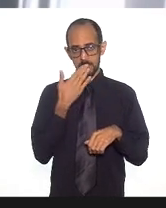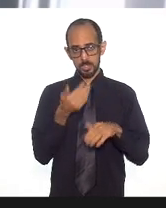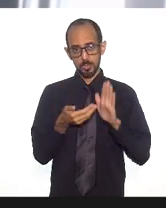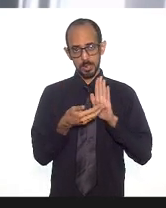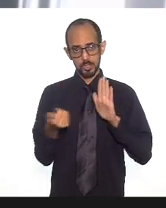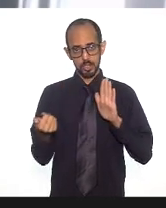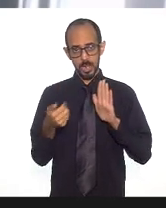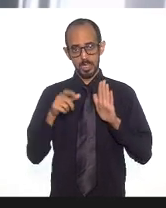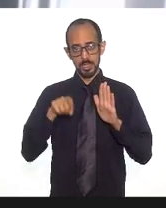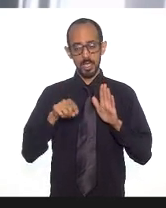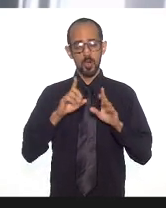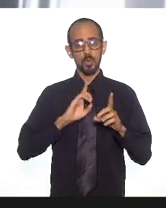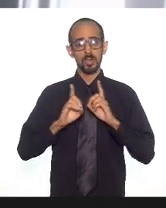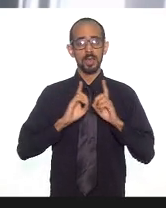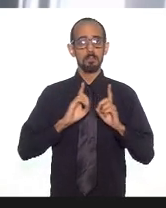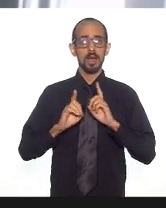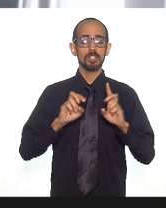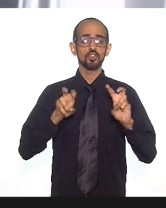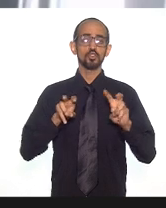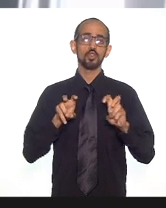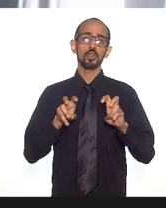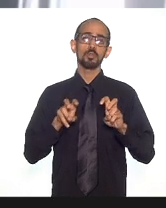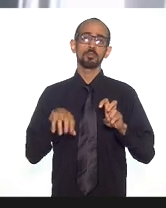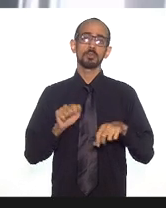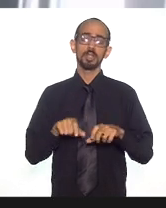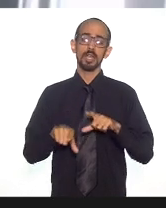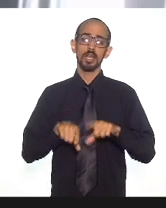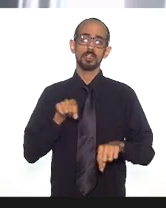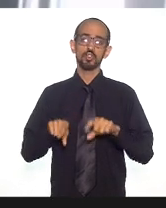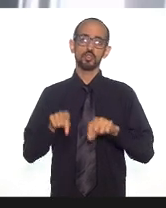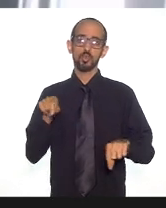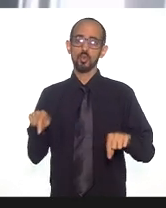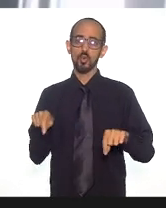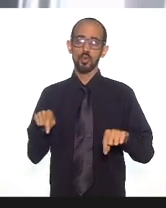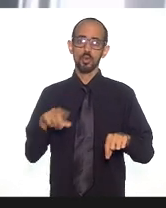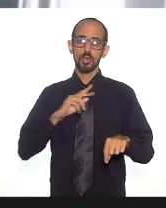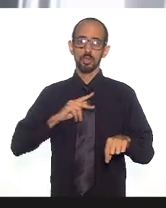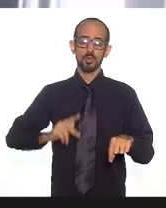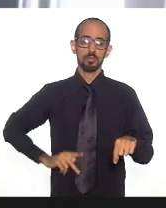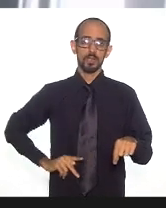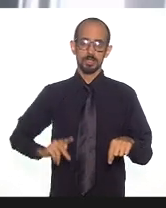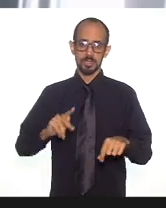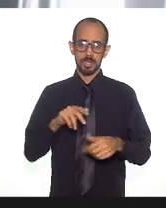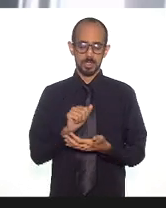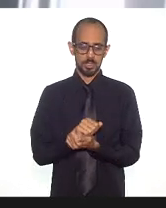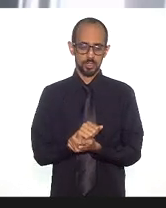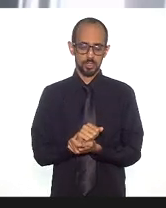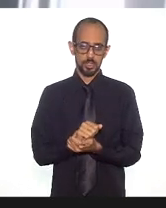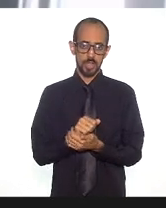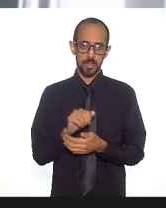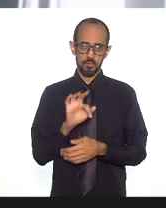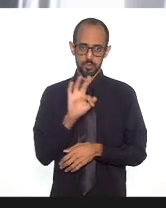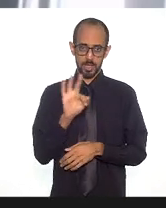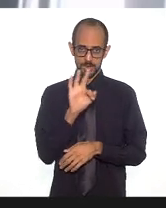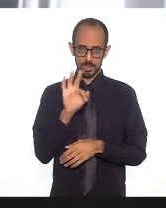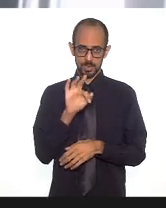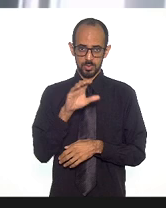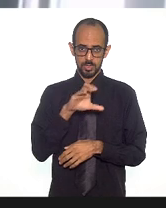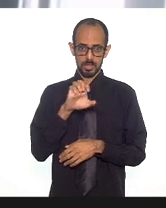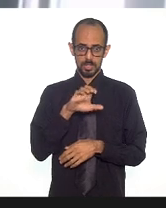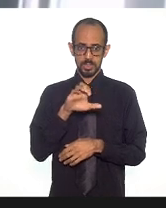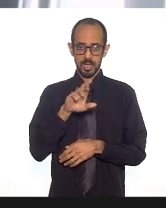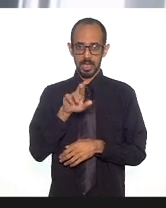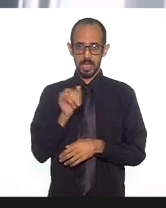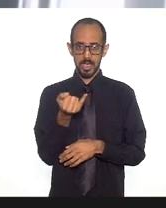debate sobre o processo de escolha do presidente da Fundação CCERG, do presidente, da presidente,